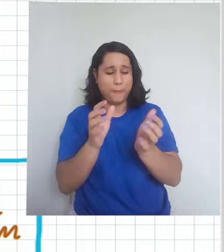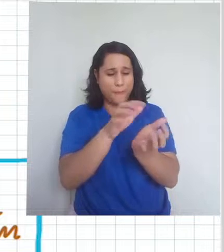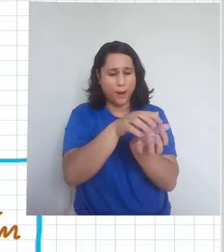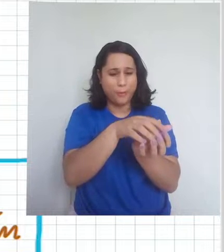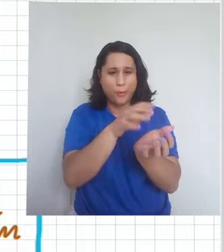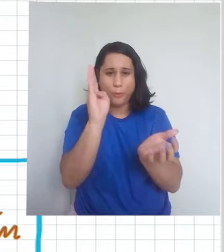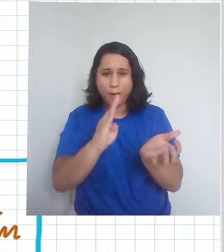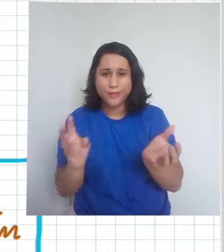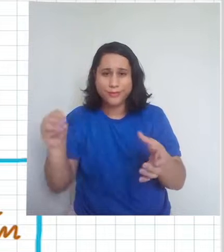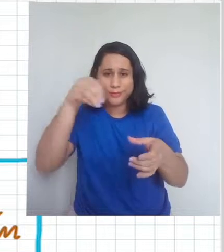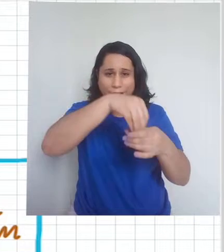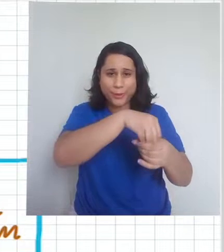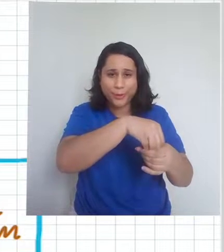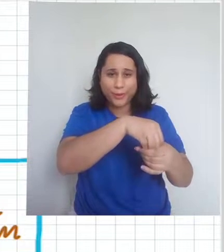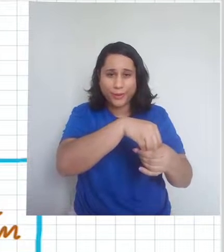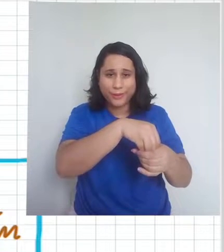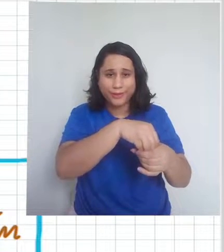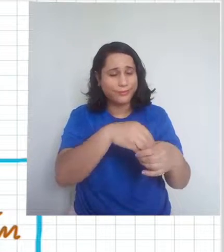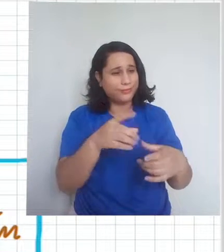esse.